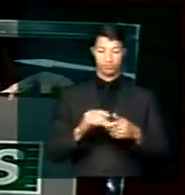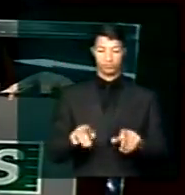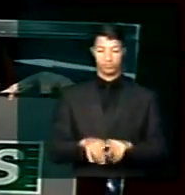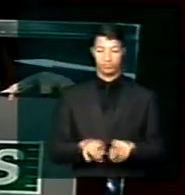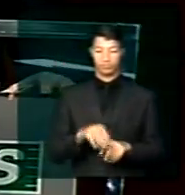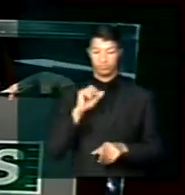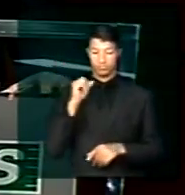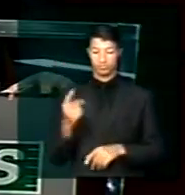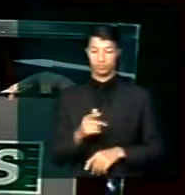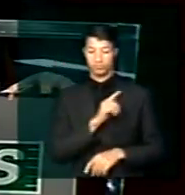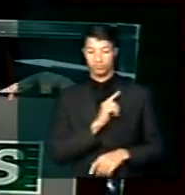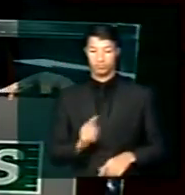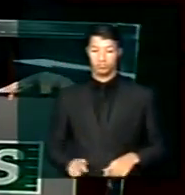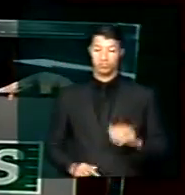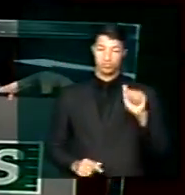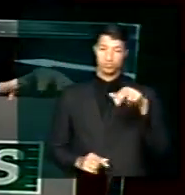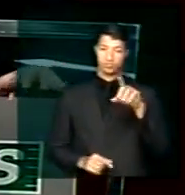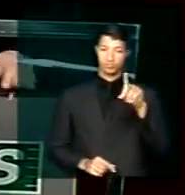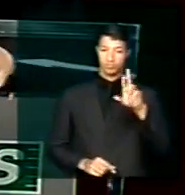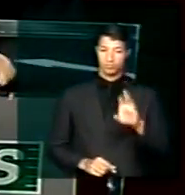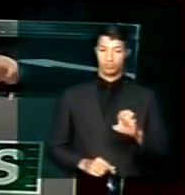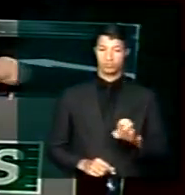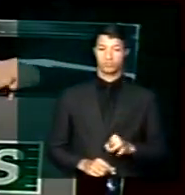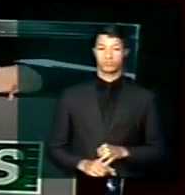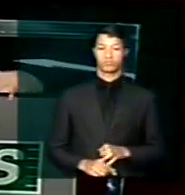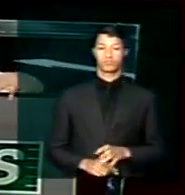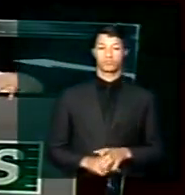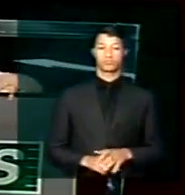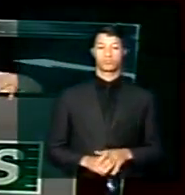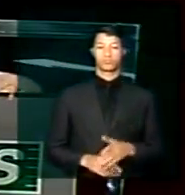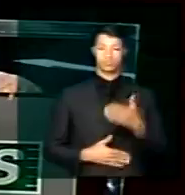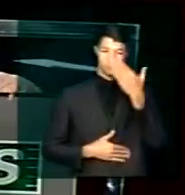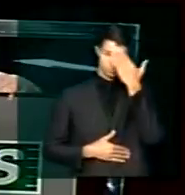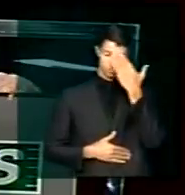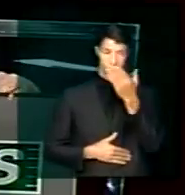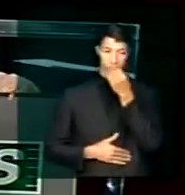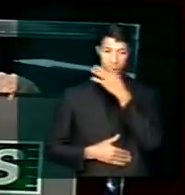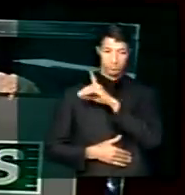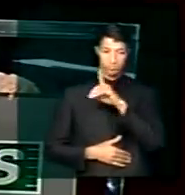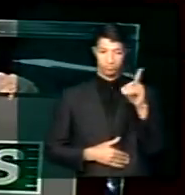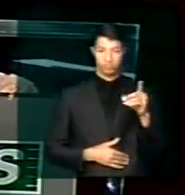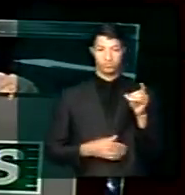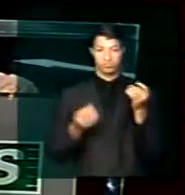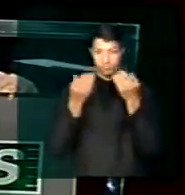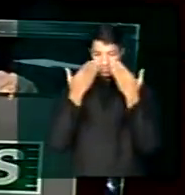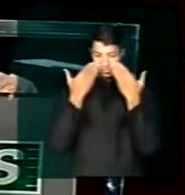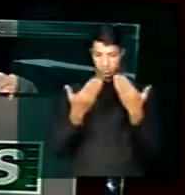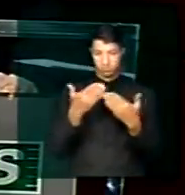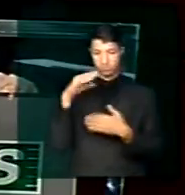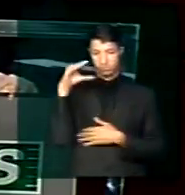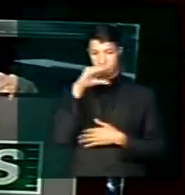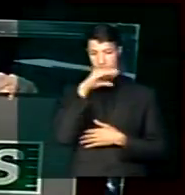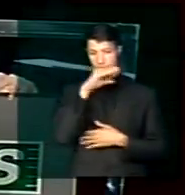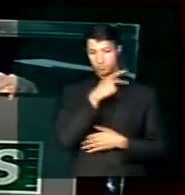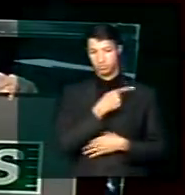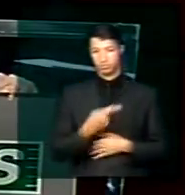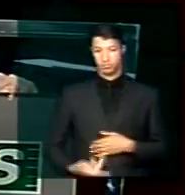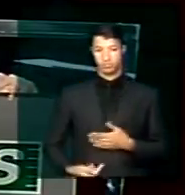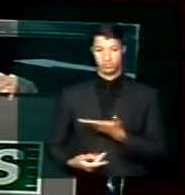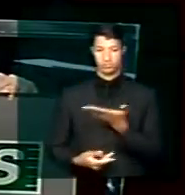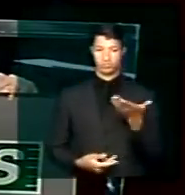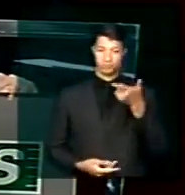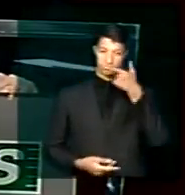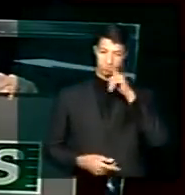aqui o ex-governador do estado, André Putinelli. Muito obrigado e muito bom dia a todos. Eu preparei uma breve apresentação, presidente, para que a gente